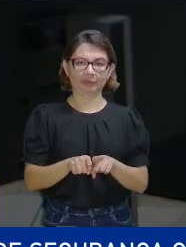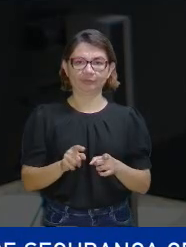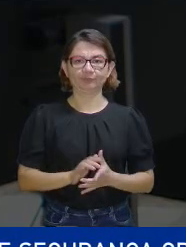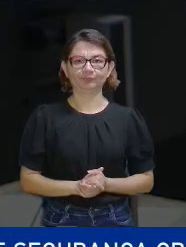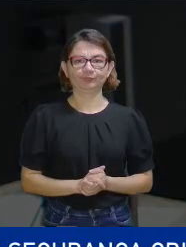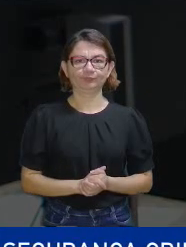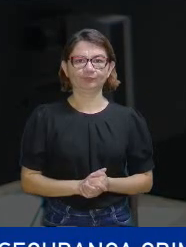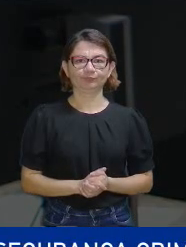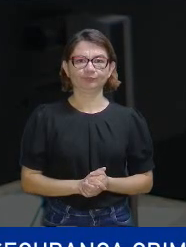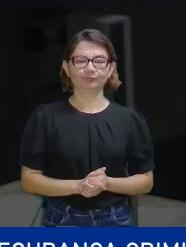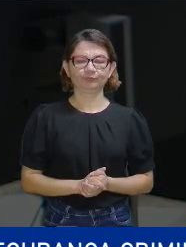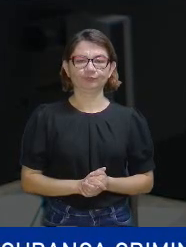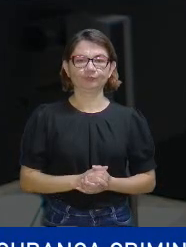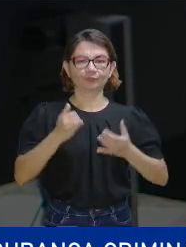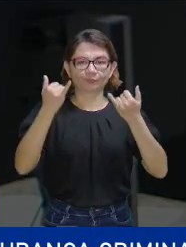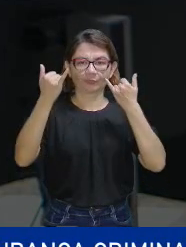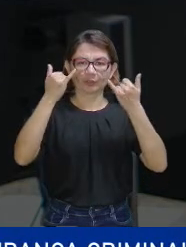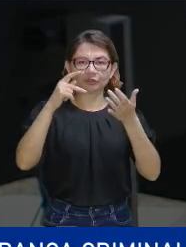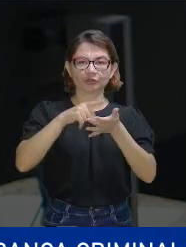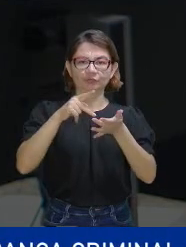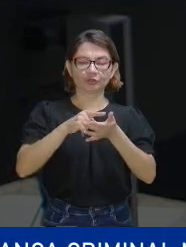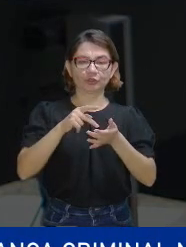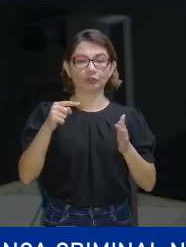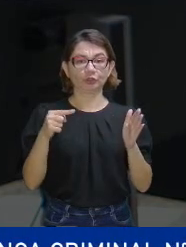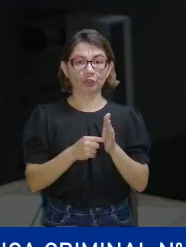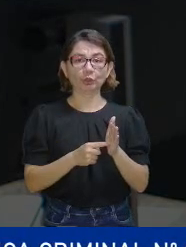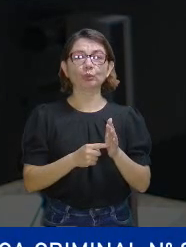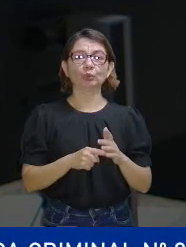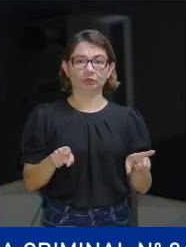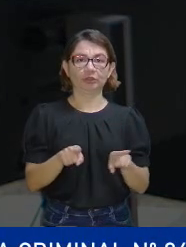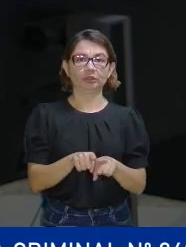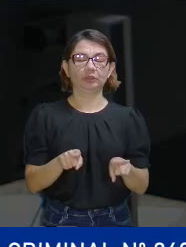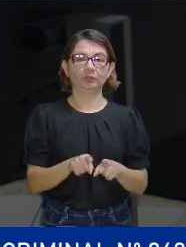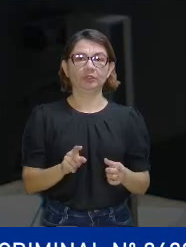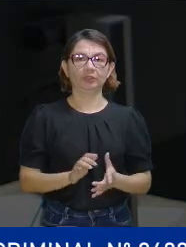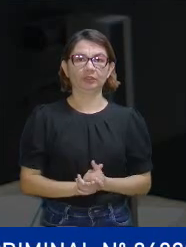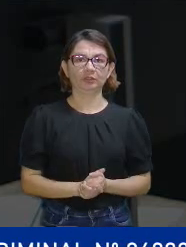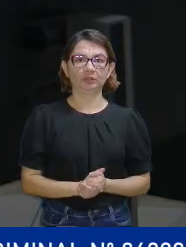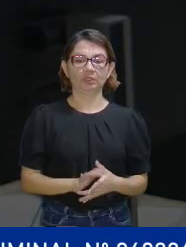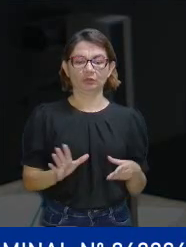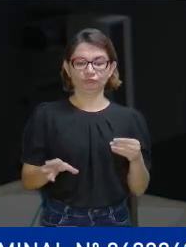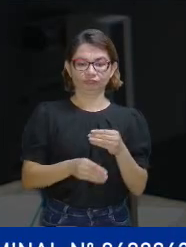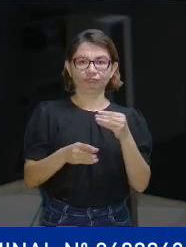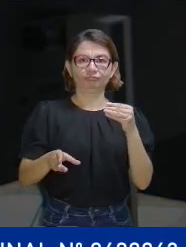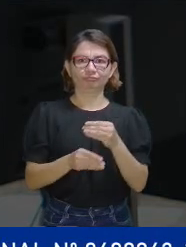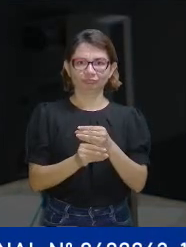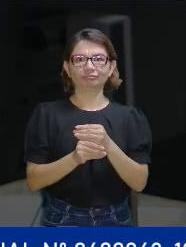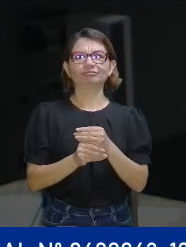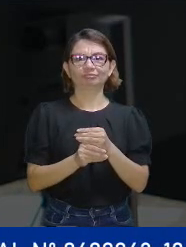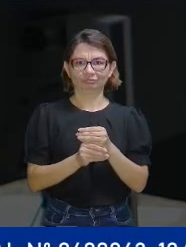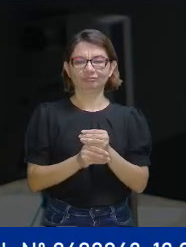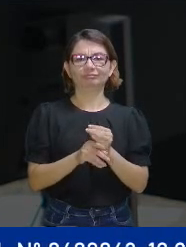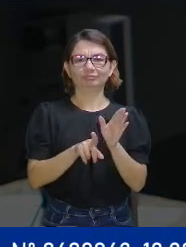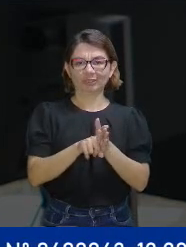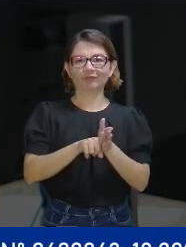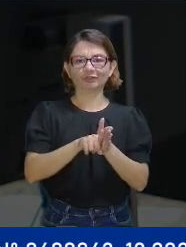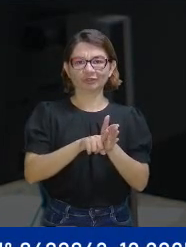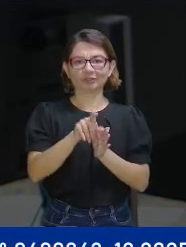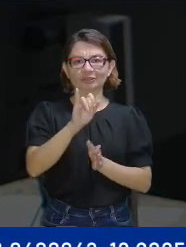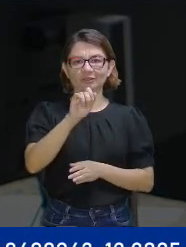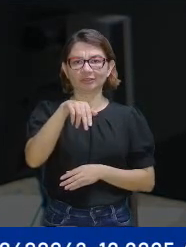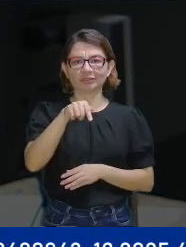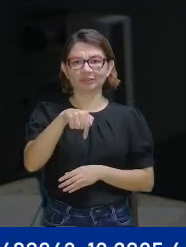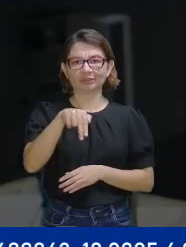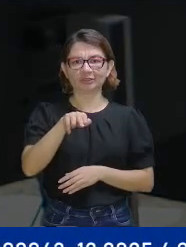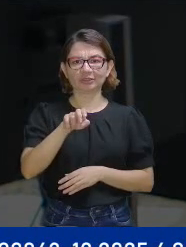forma que as notícias de fato ou denúncias realizadas devem ser reduzidas a termos e juntadas no inquérito. Elas têm que fazer parte do início